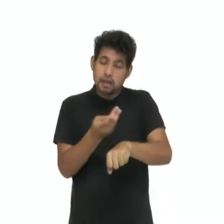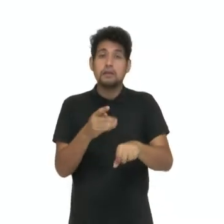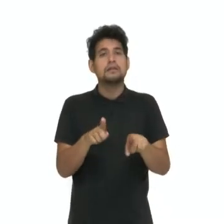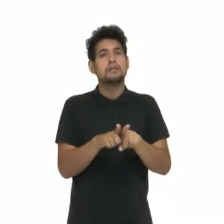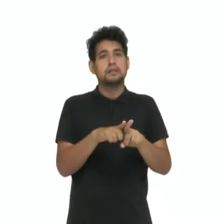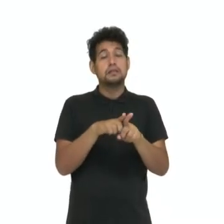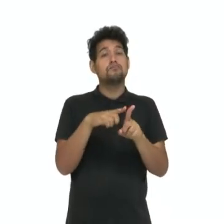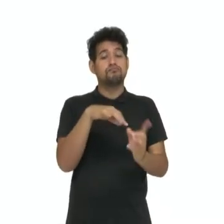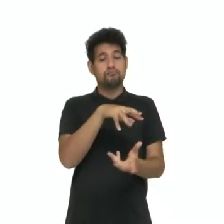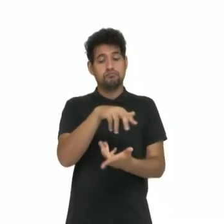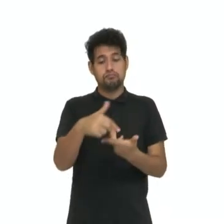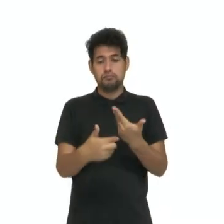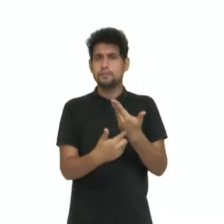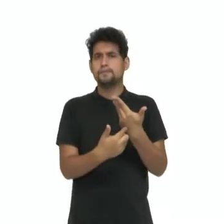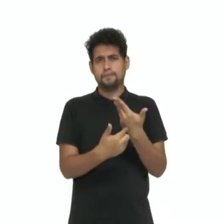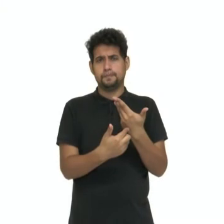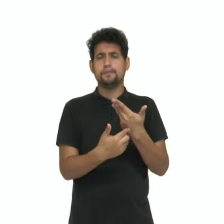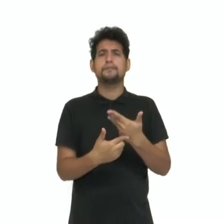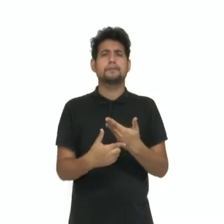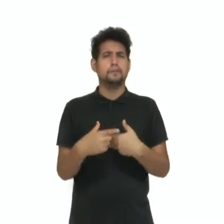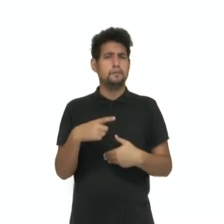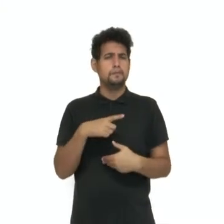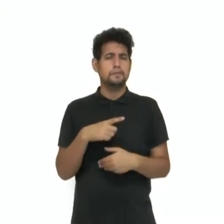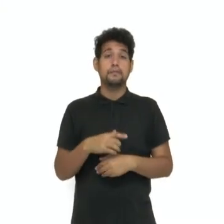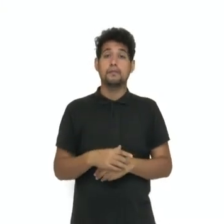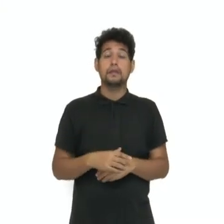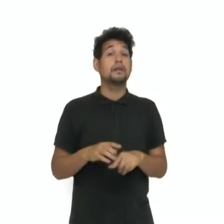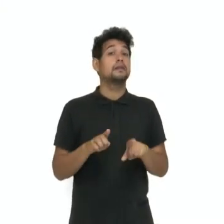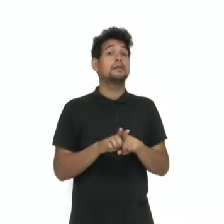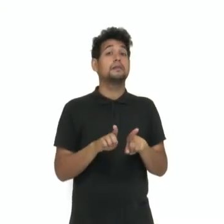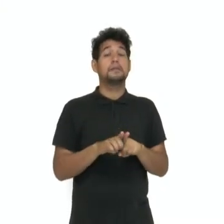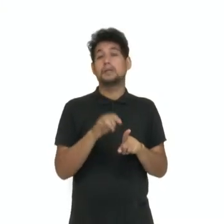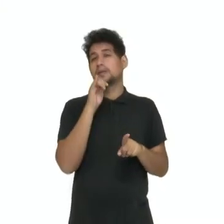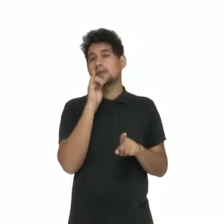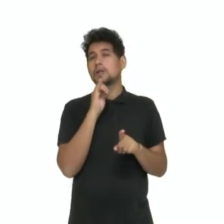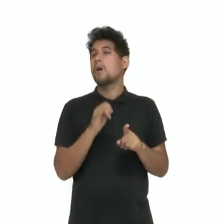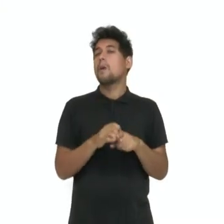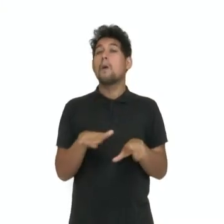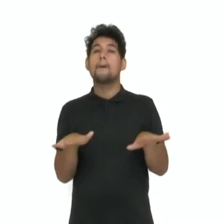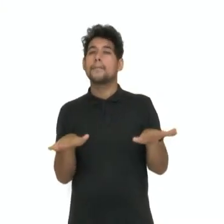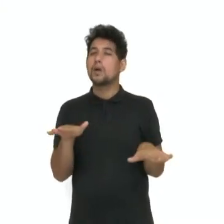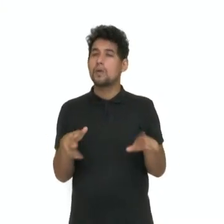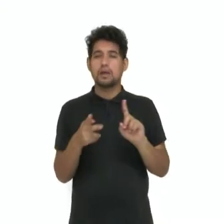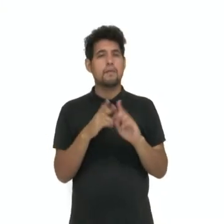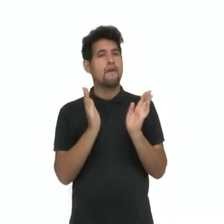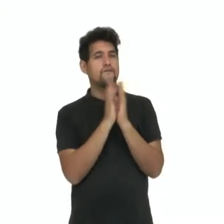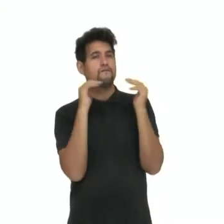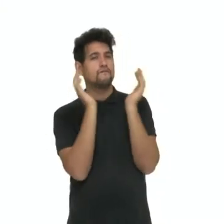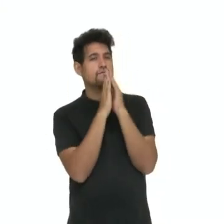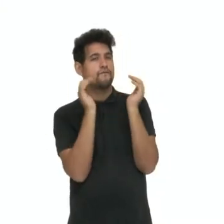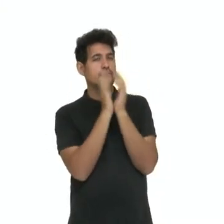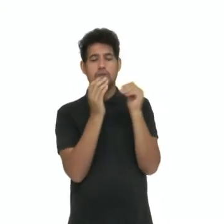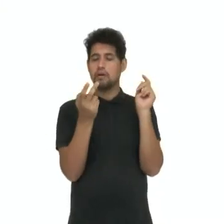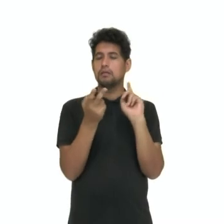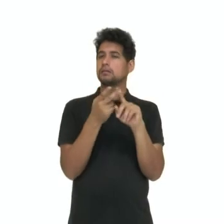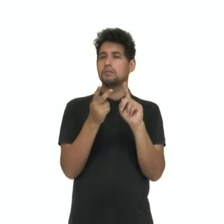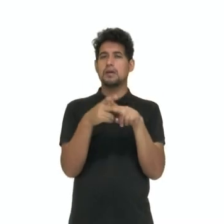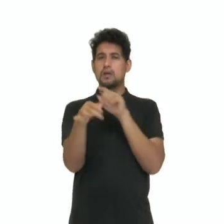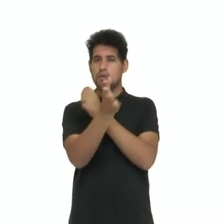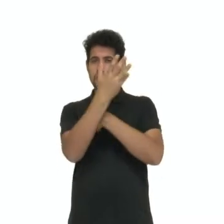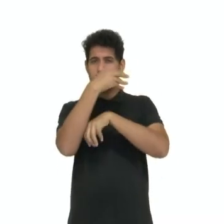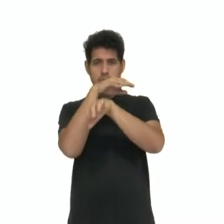solo, né, o permafrost que tem lá, da fauna, como os pinguins, as focas, né, os leões